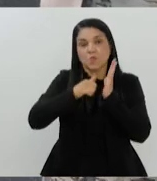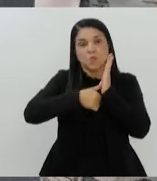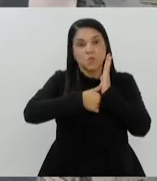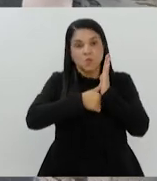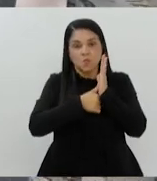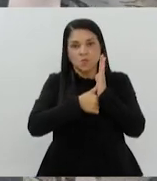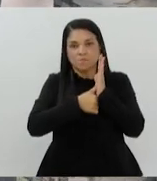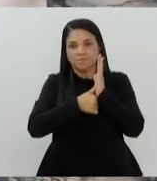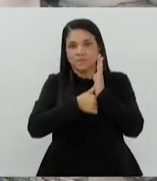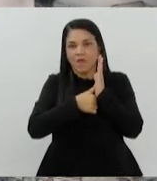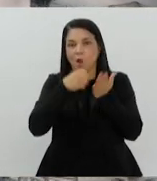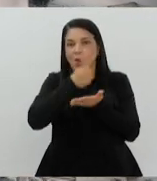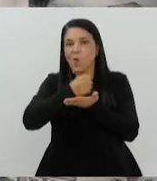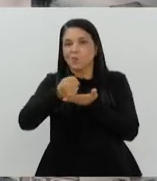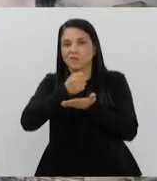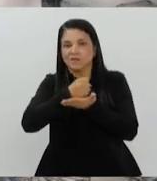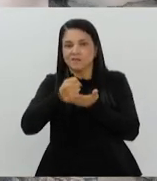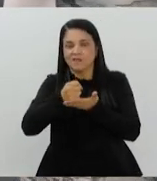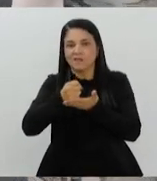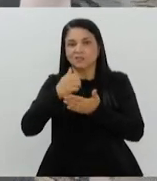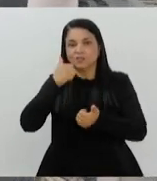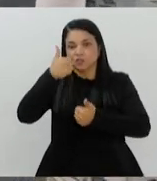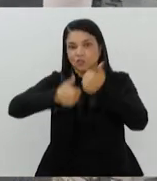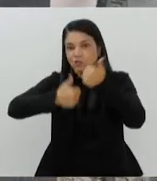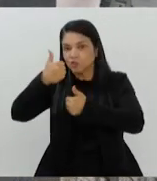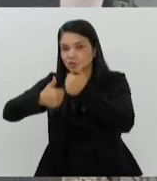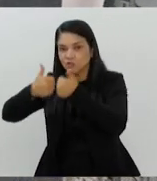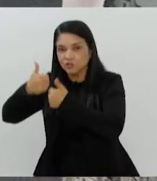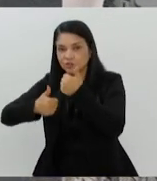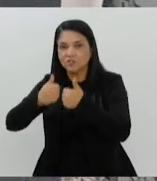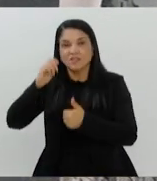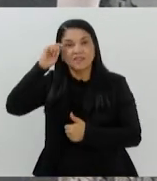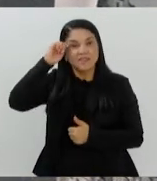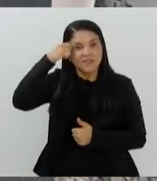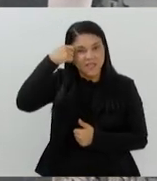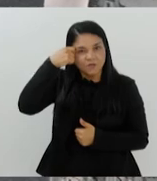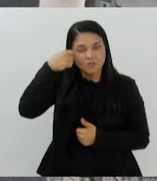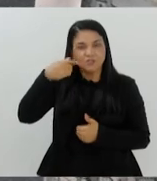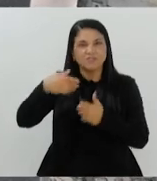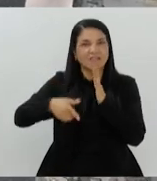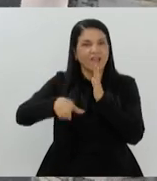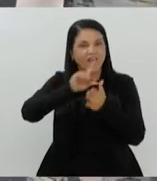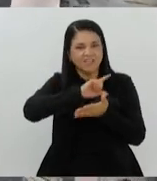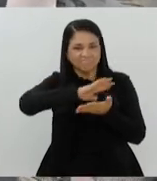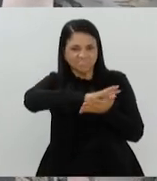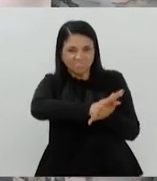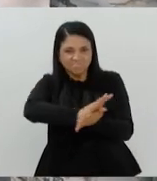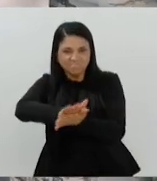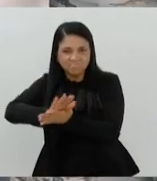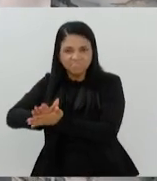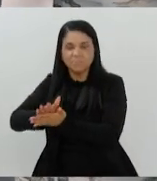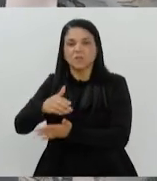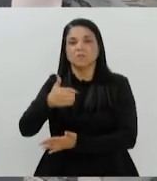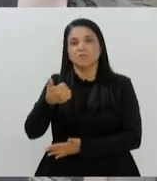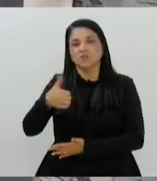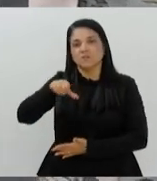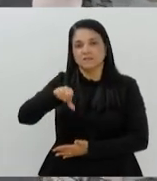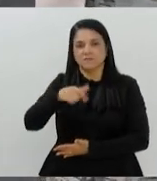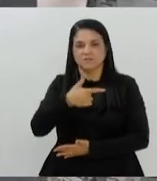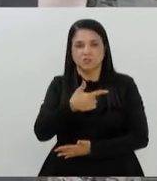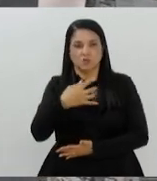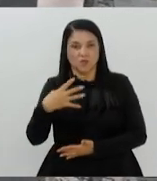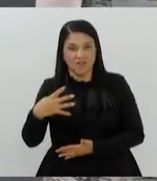negros, que eram marginalizados lá pelos idos de 1924. Existiam